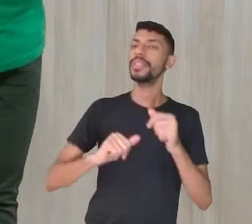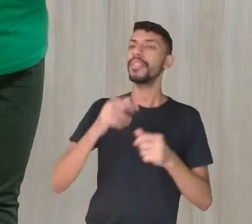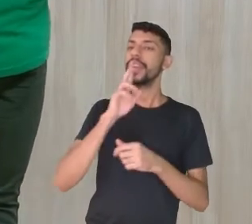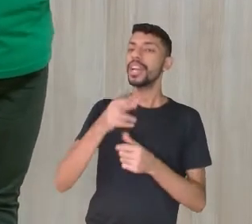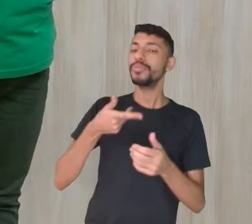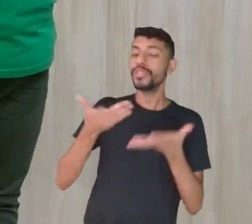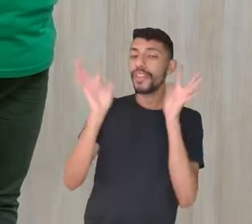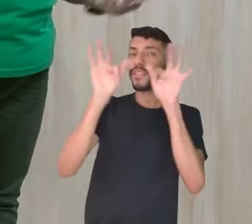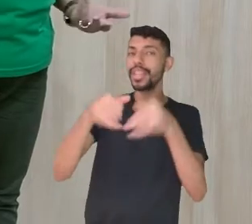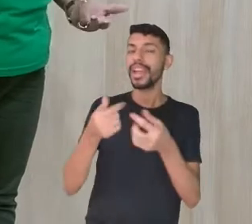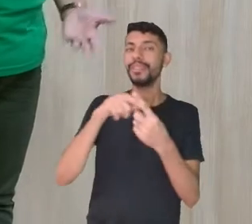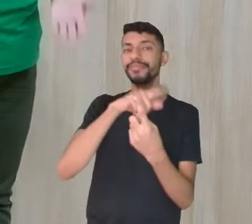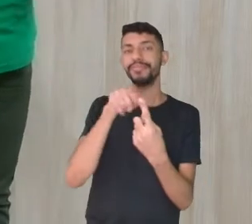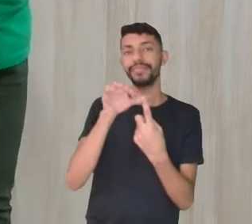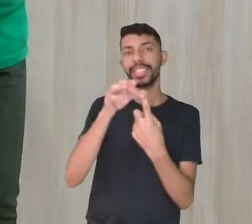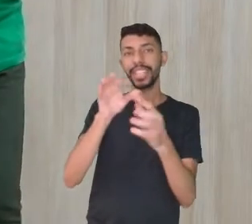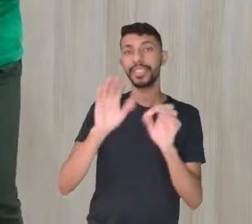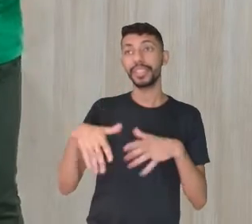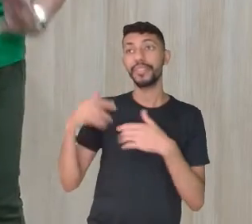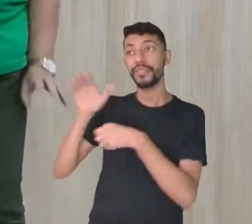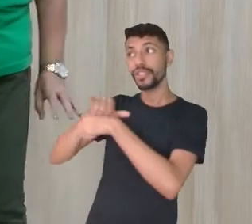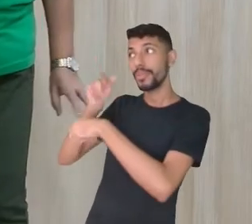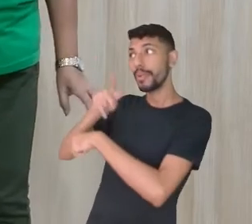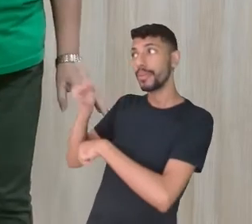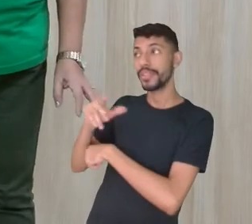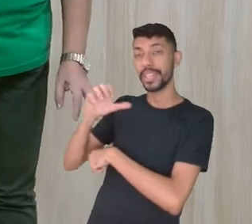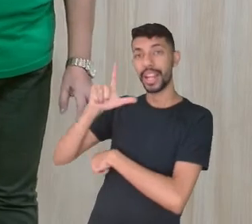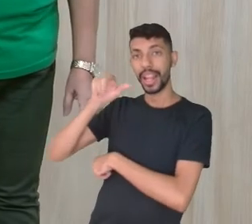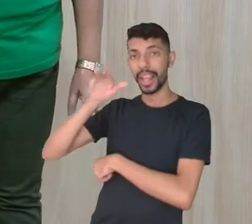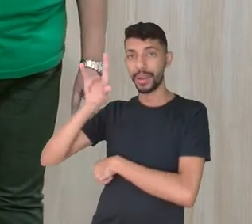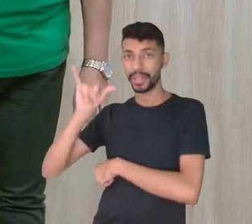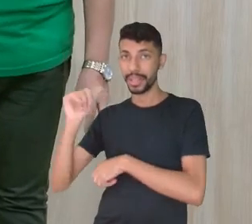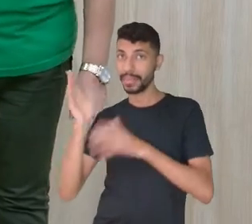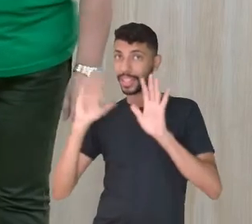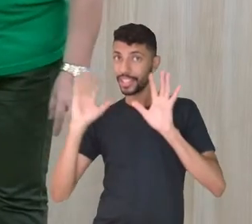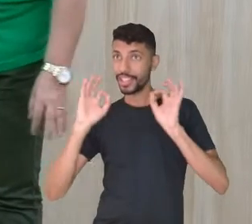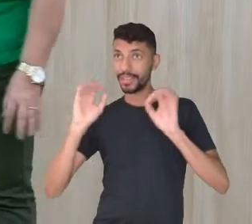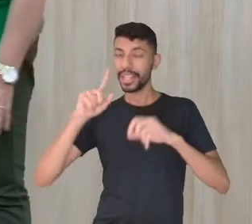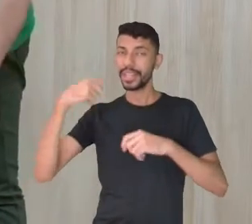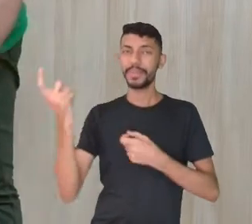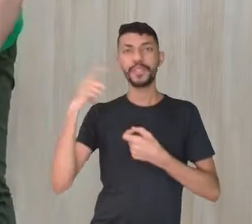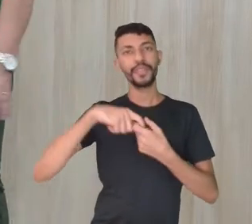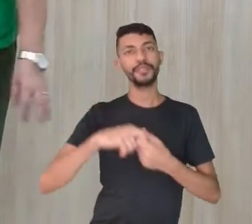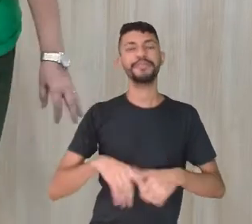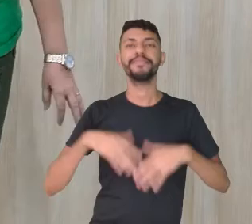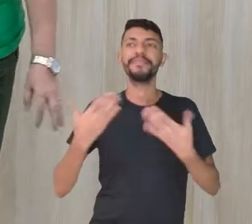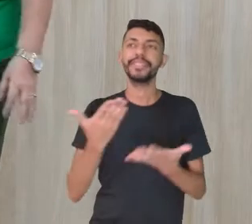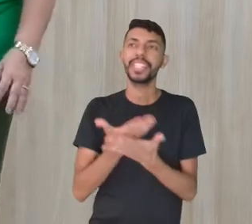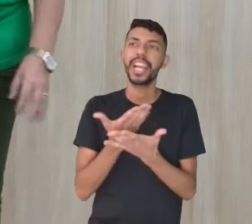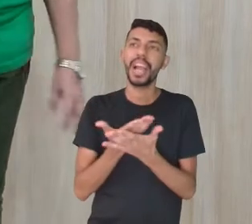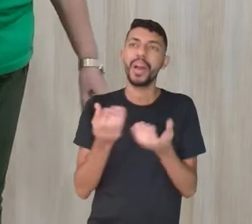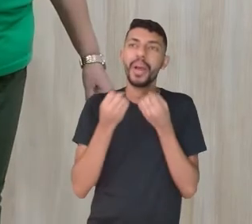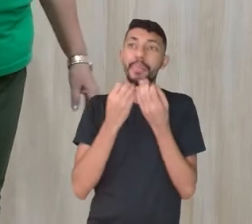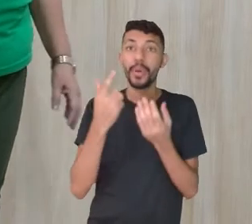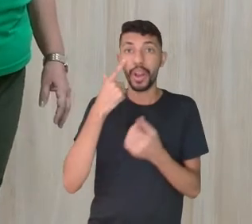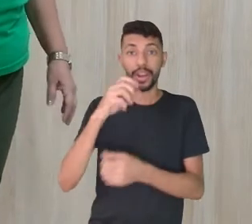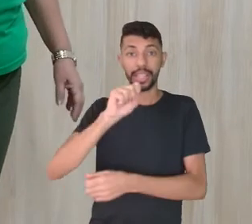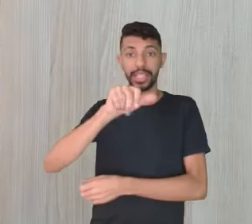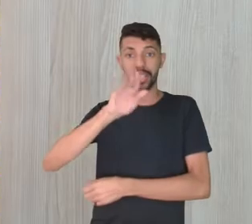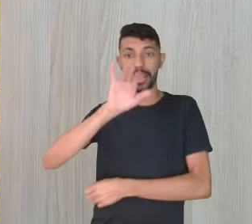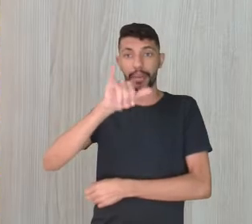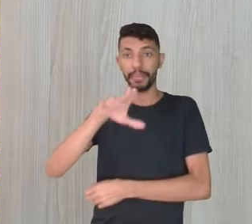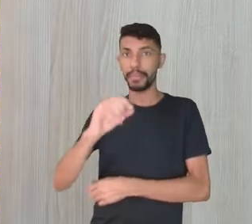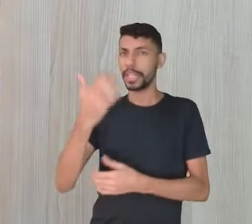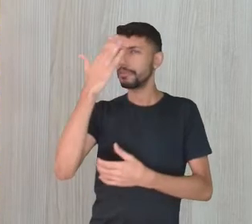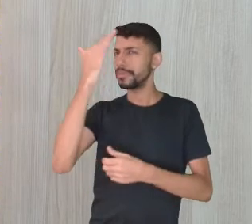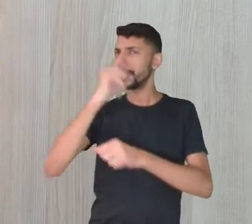chamar a professora Cláudia para se despedir e volto para me despedir de vocês. Bem, pessoal, que aula boa, não é? Sabino aqui entendeu tudinho. Obrigada,